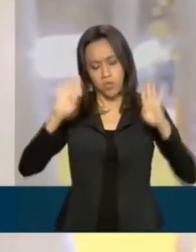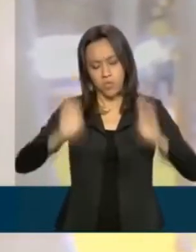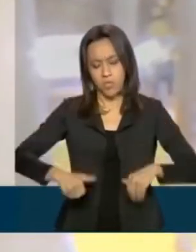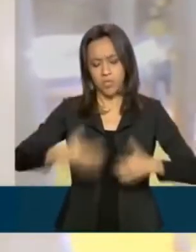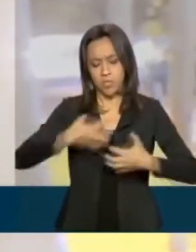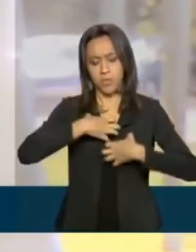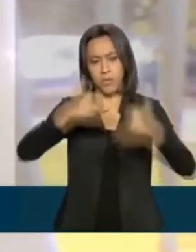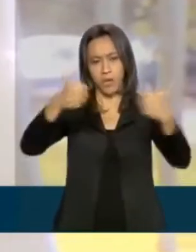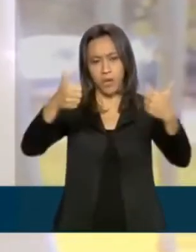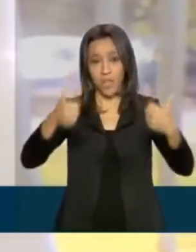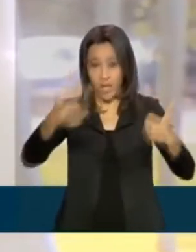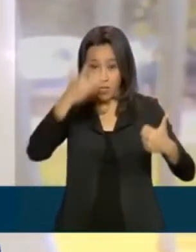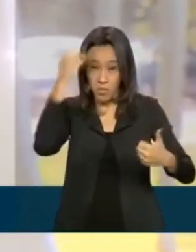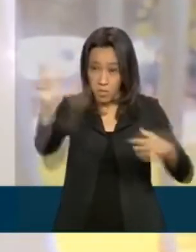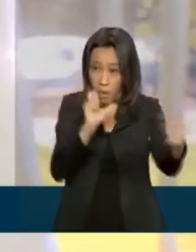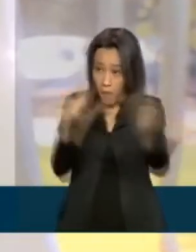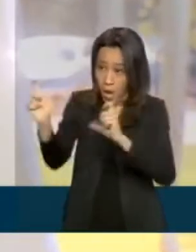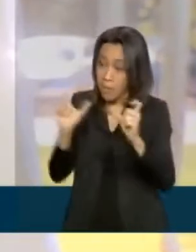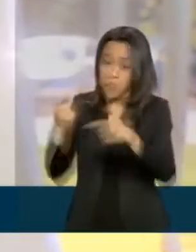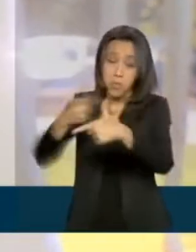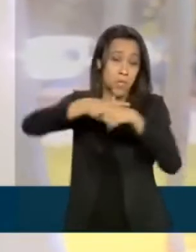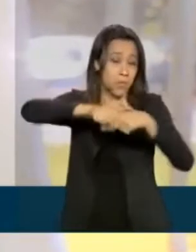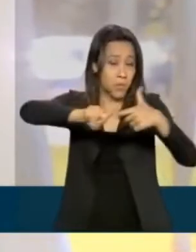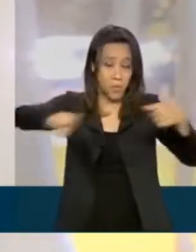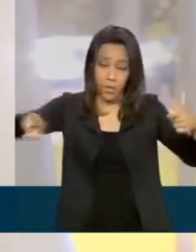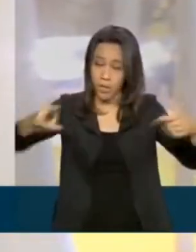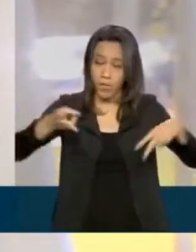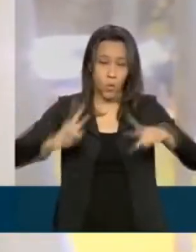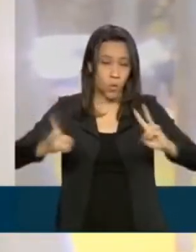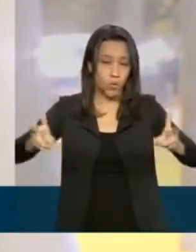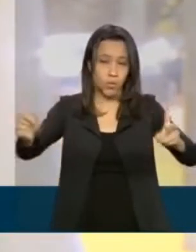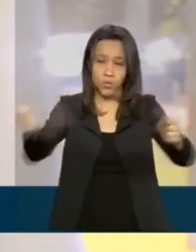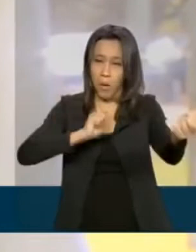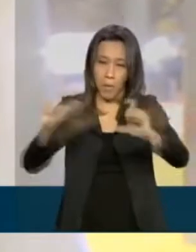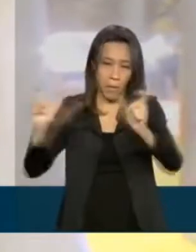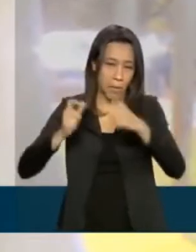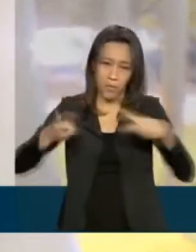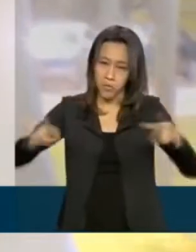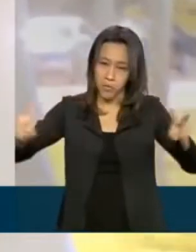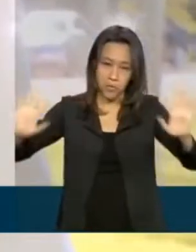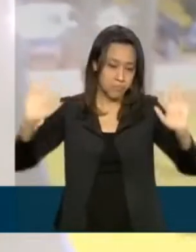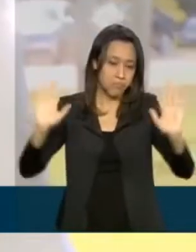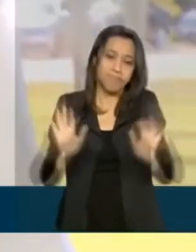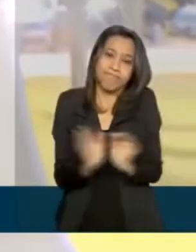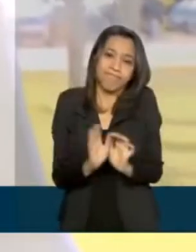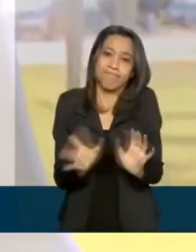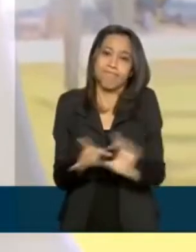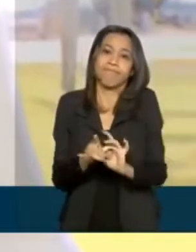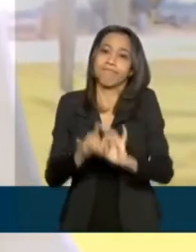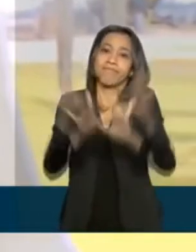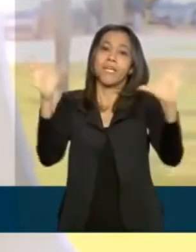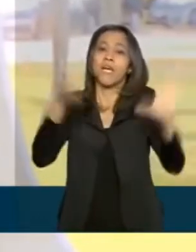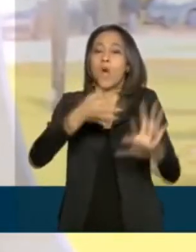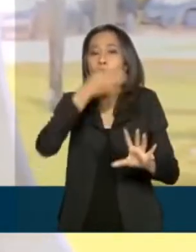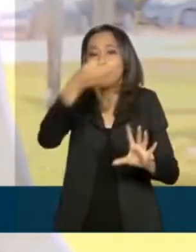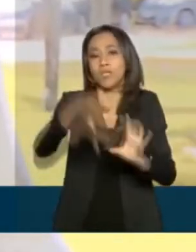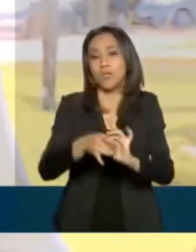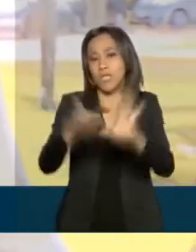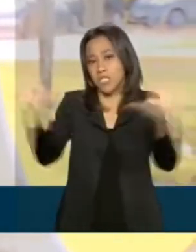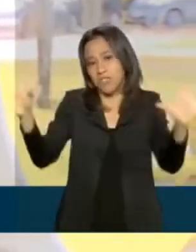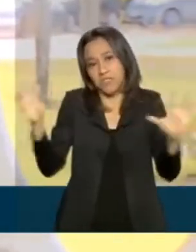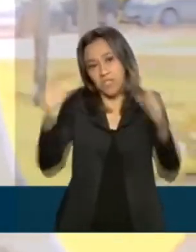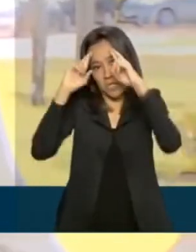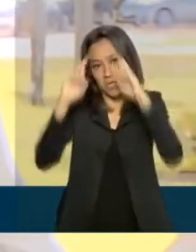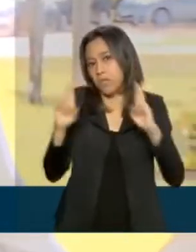Deus. Os que criticaram, não tem problema, pode continuar criticando à vontade. Afinal de contas, a liberdade de expressão nós a preservamos e